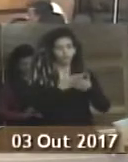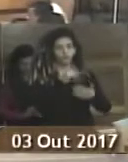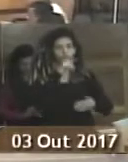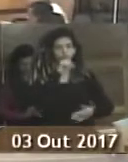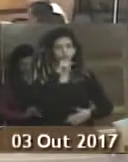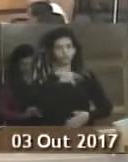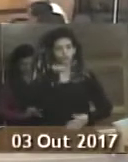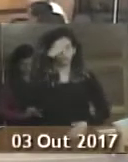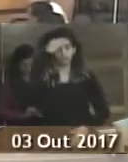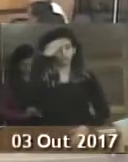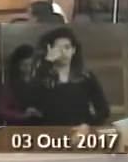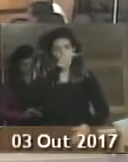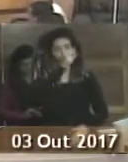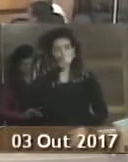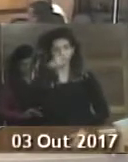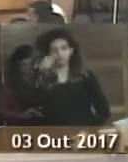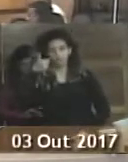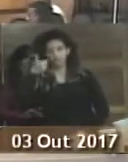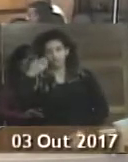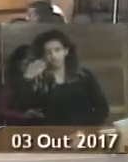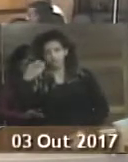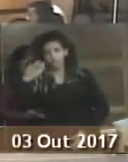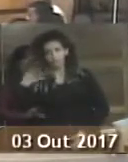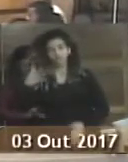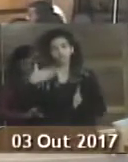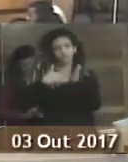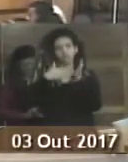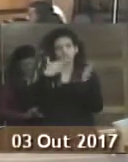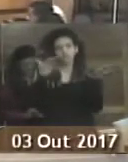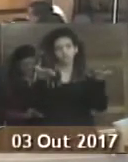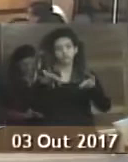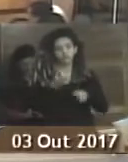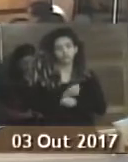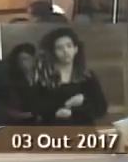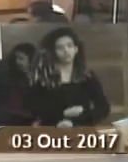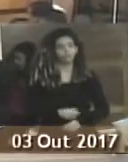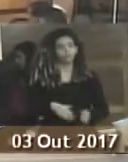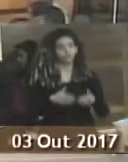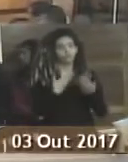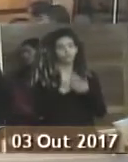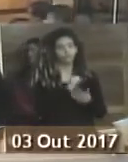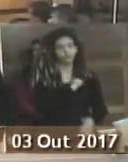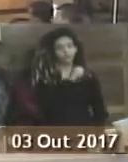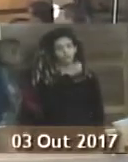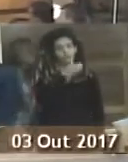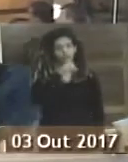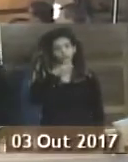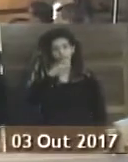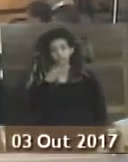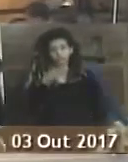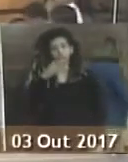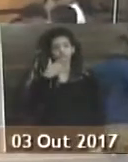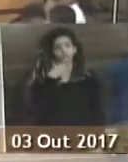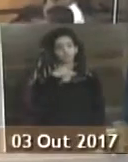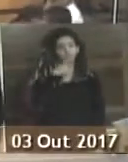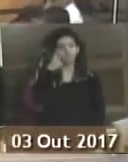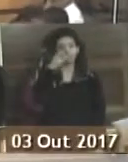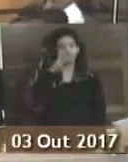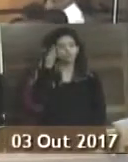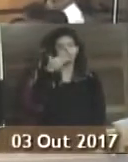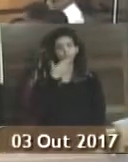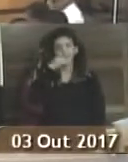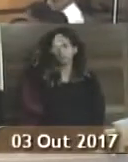dos Reis no período de 2014 a 2017. Em discussão única, requerimento número 1093/2017, autor vereador Flavinho, solicitando ao